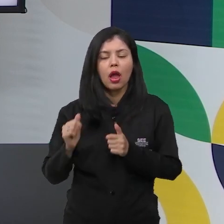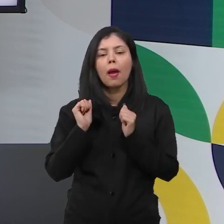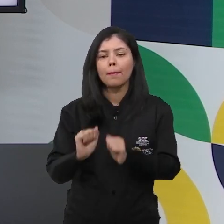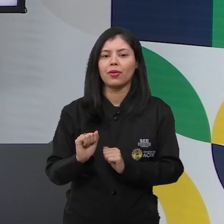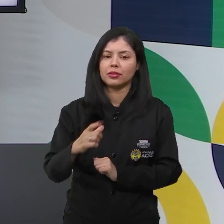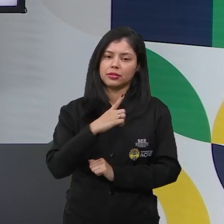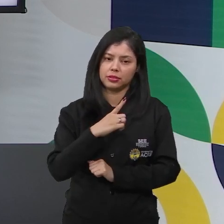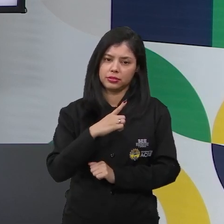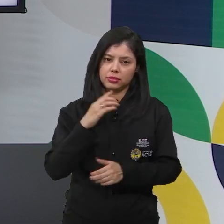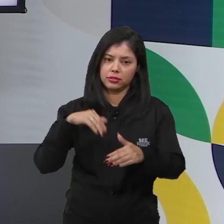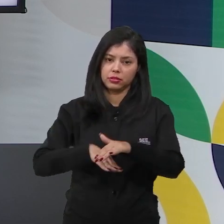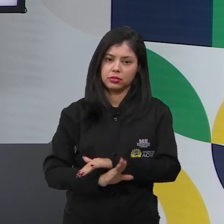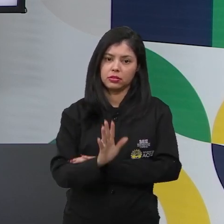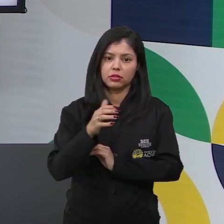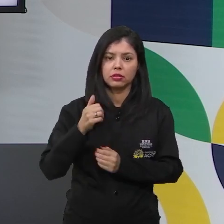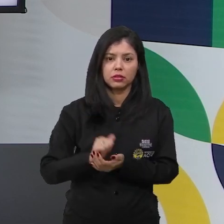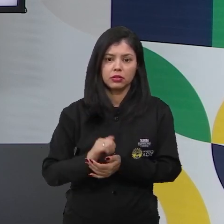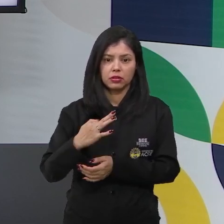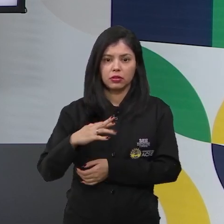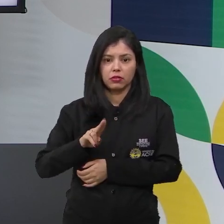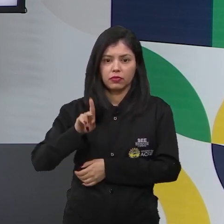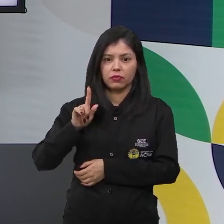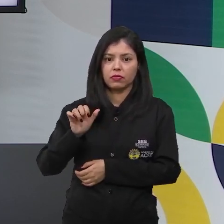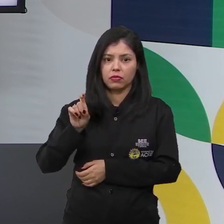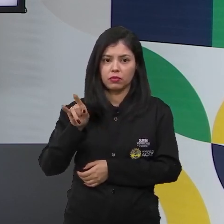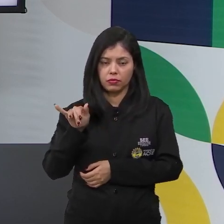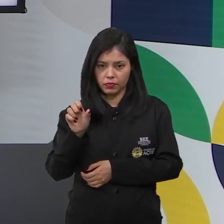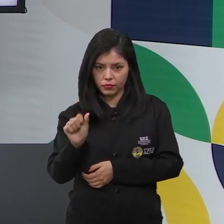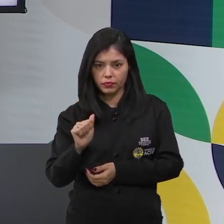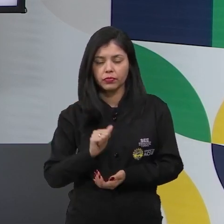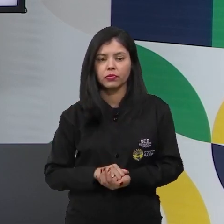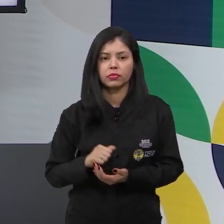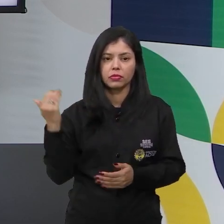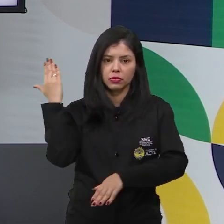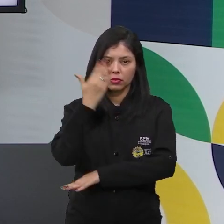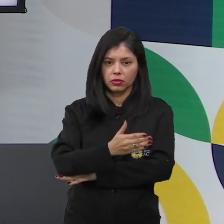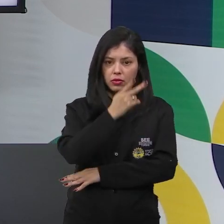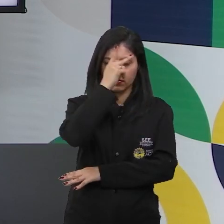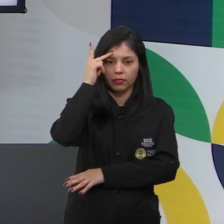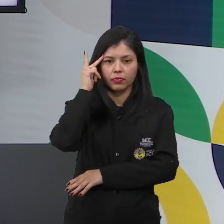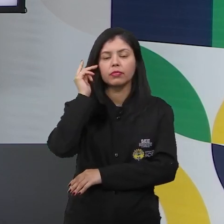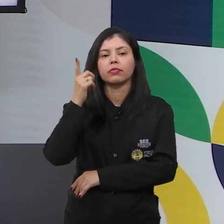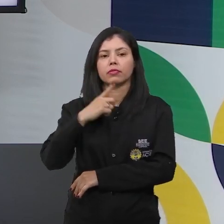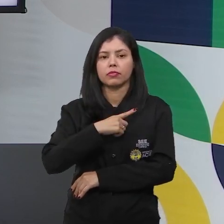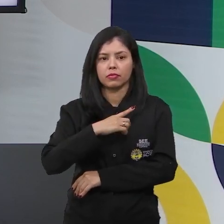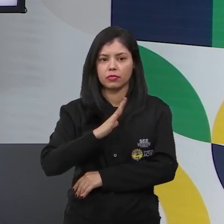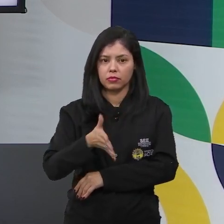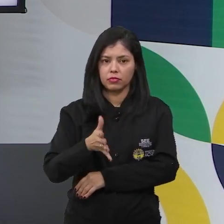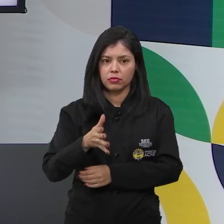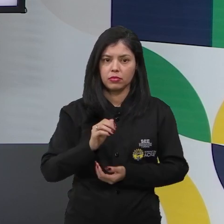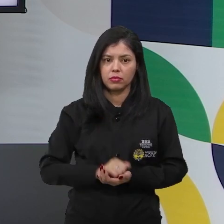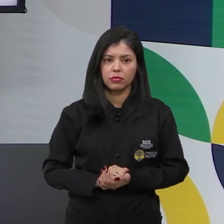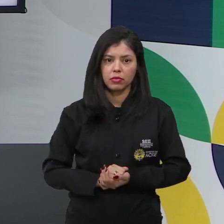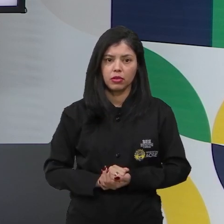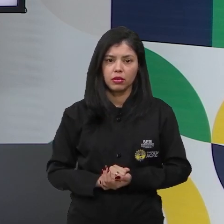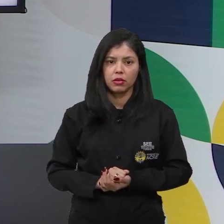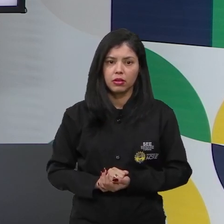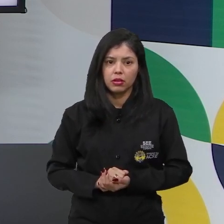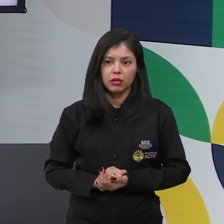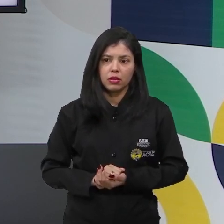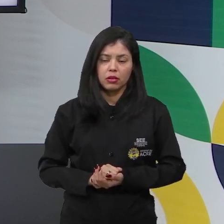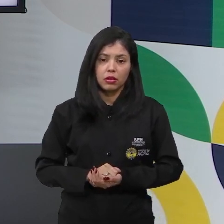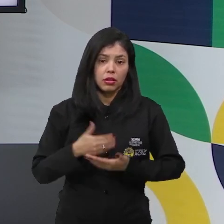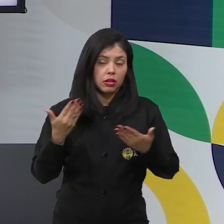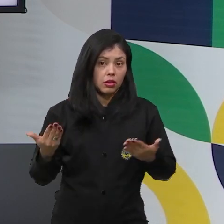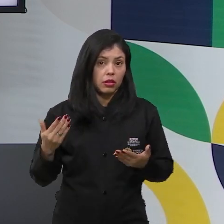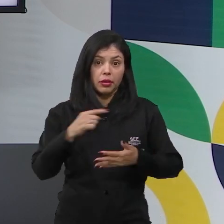né, abrigar ali a questão dos fungos, ou tendo contato ali diretamente com uma pessoa que seja portadora desse fungo, tá, gente? Então,